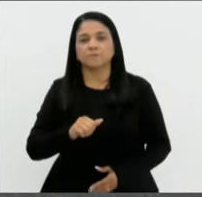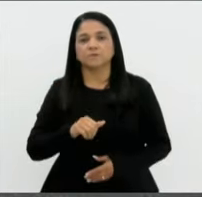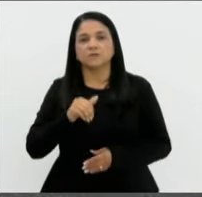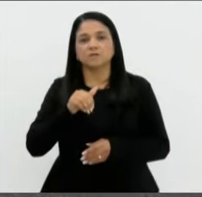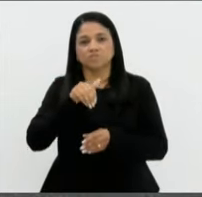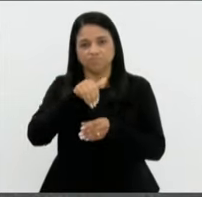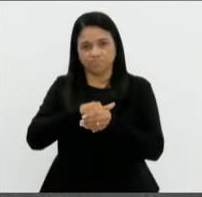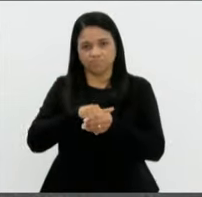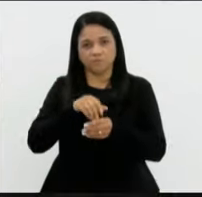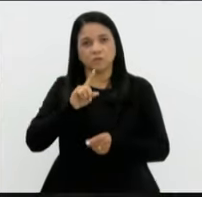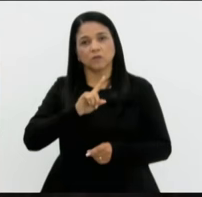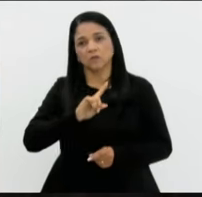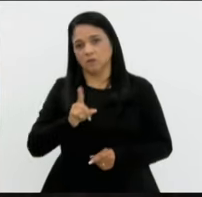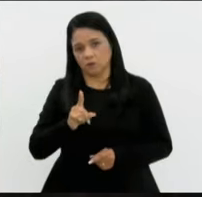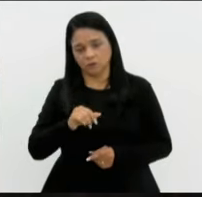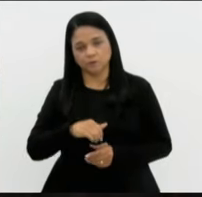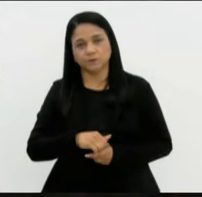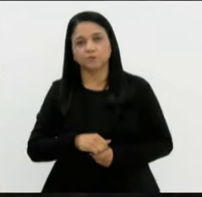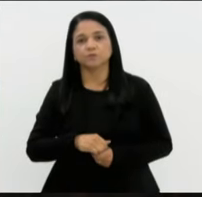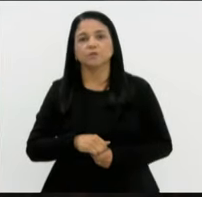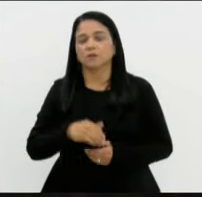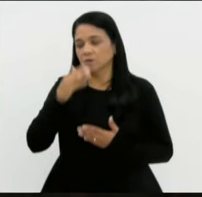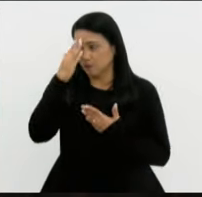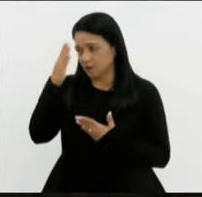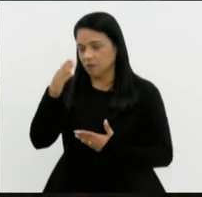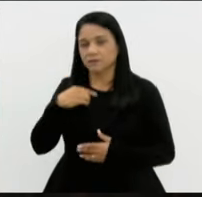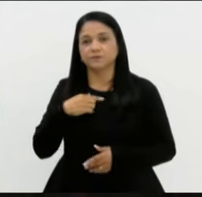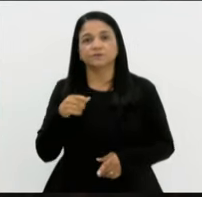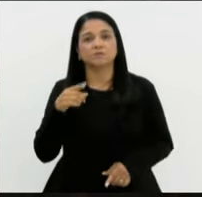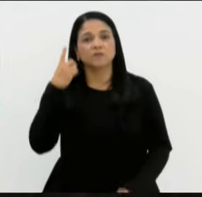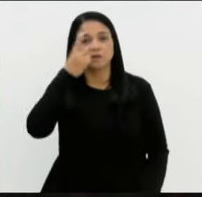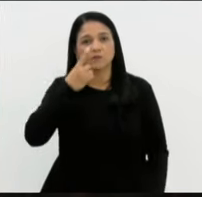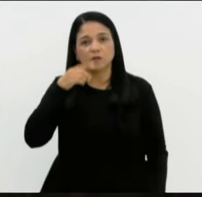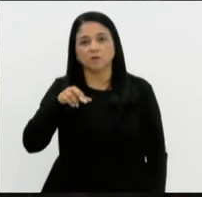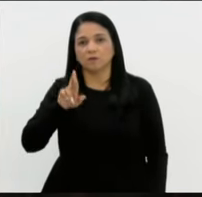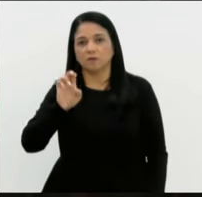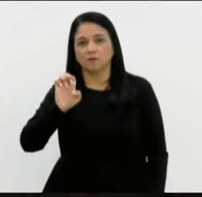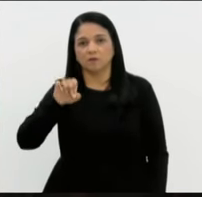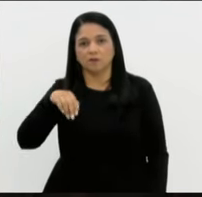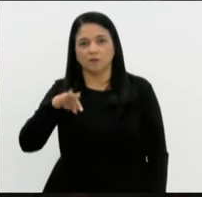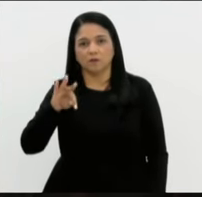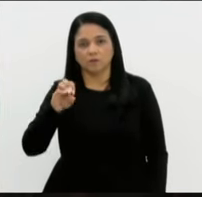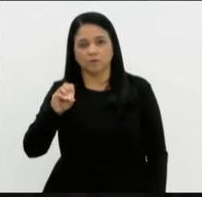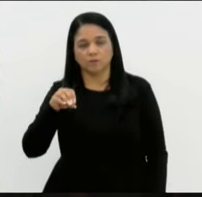Voto não, presidente. Obrigado, Renata. Deputado Renato Machado.